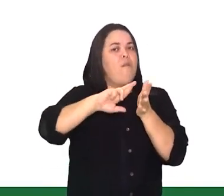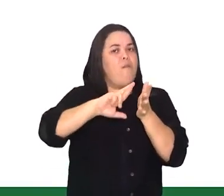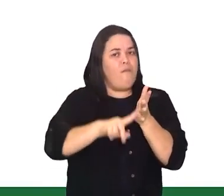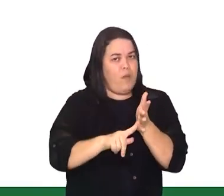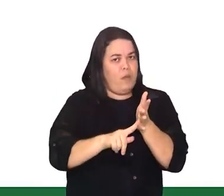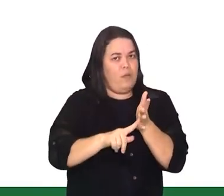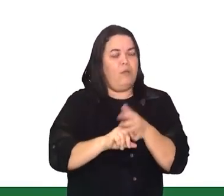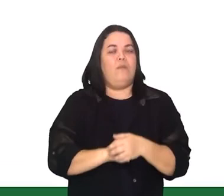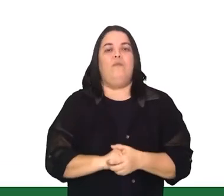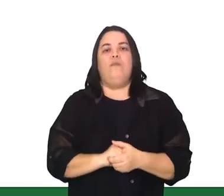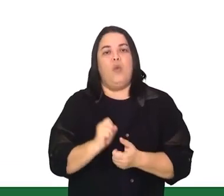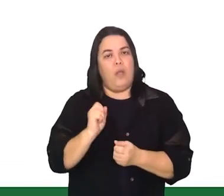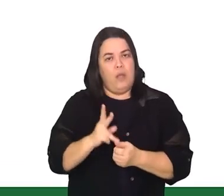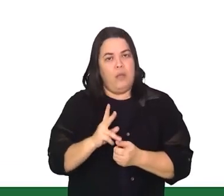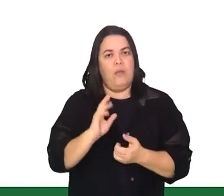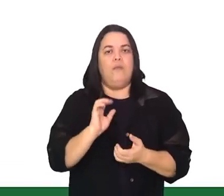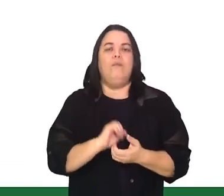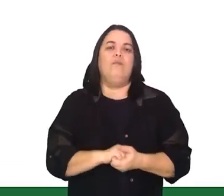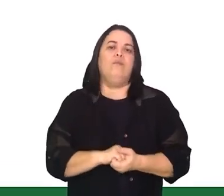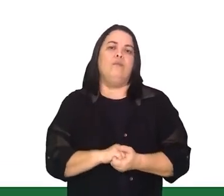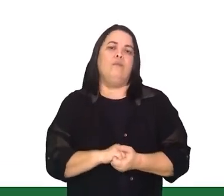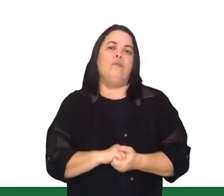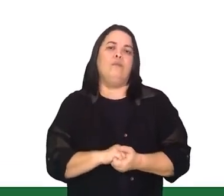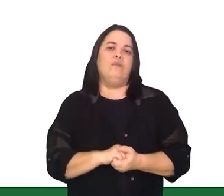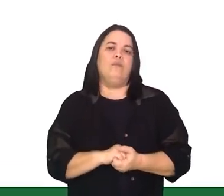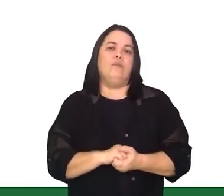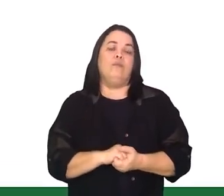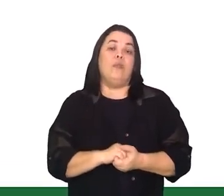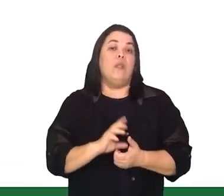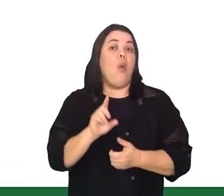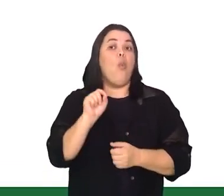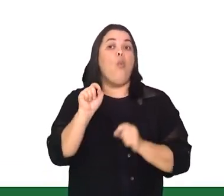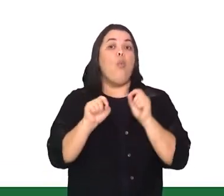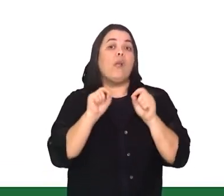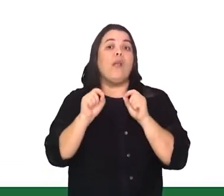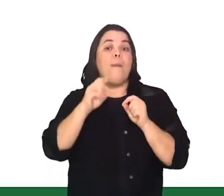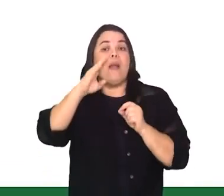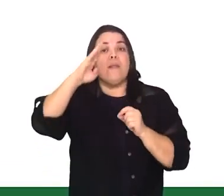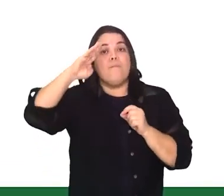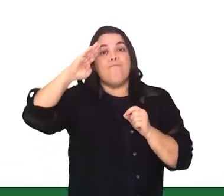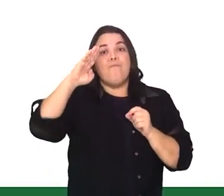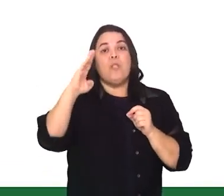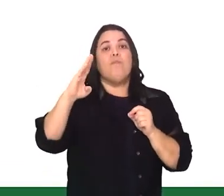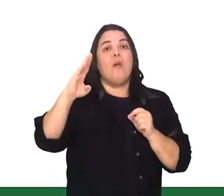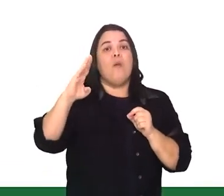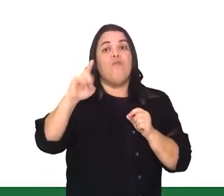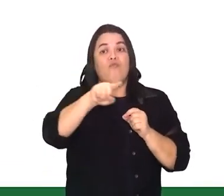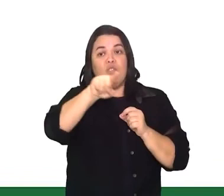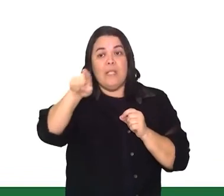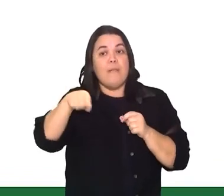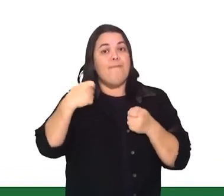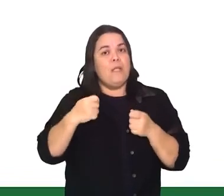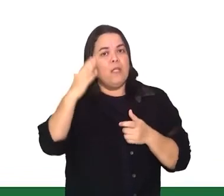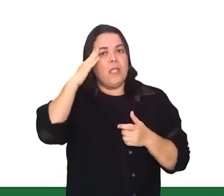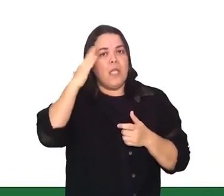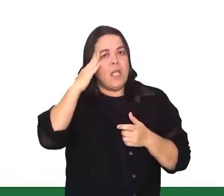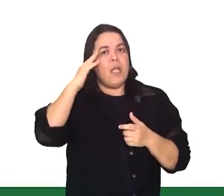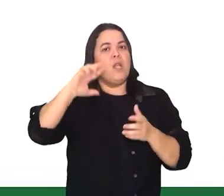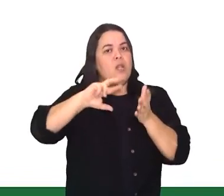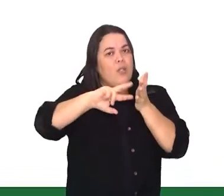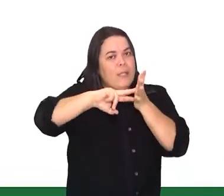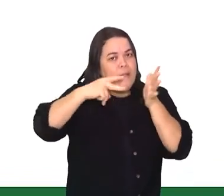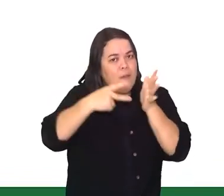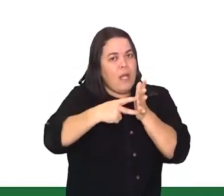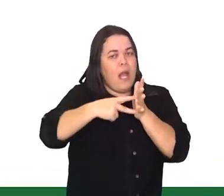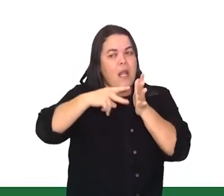diferentes, ok? Então, a parte mais importante de tudo isso é você entender que os significados são diferentes, que uma